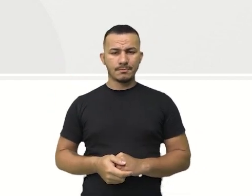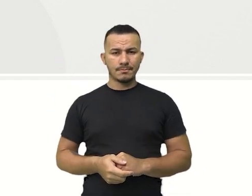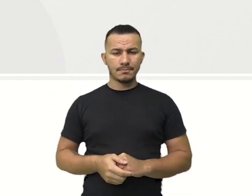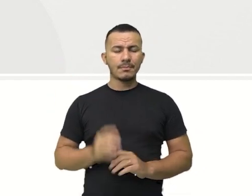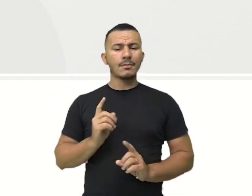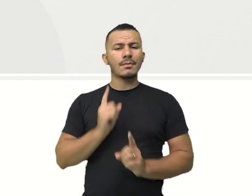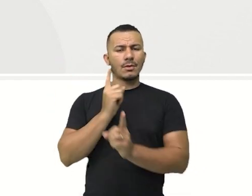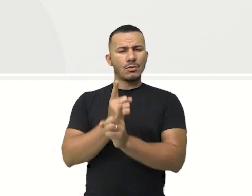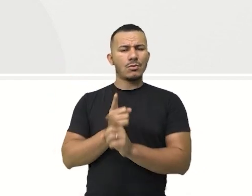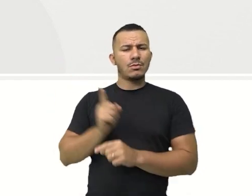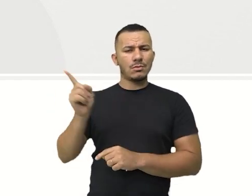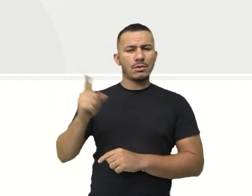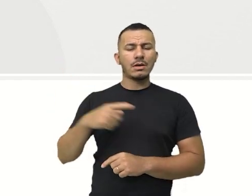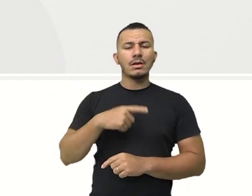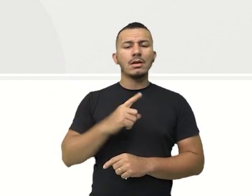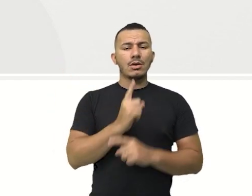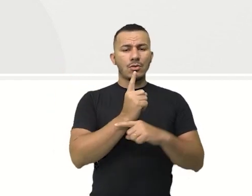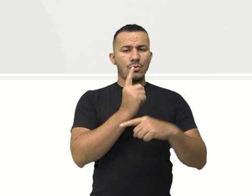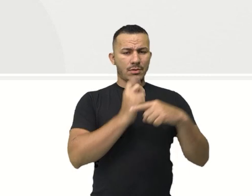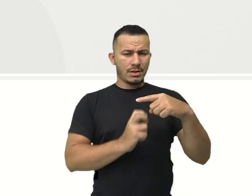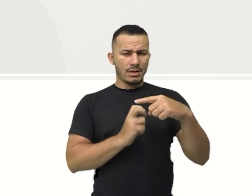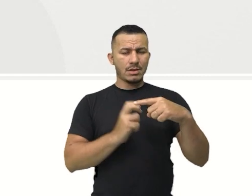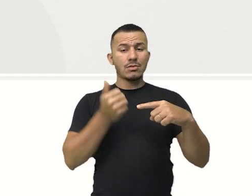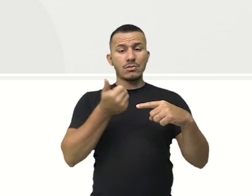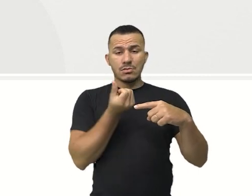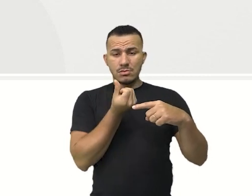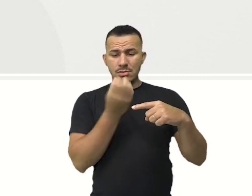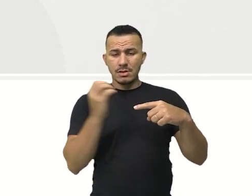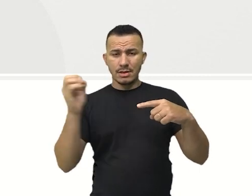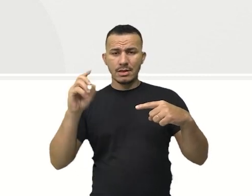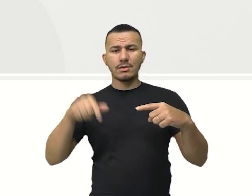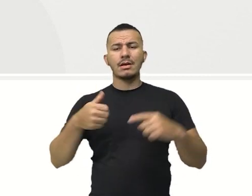isso, descobrimos então que 1/5 de 600 é